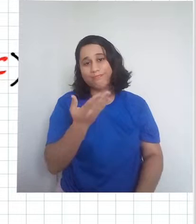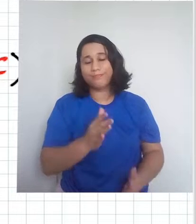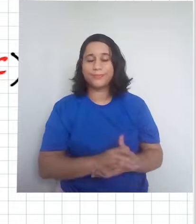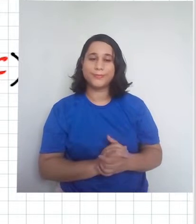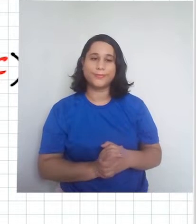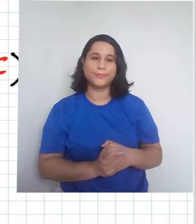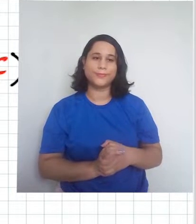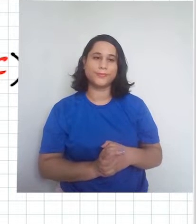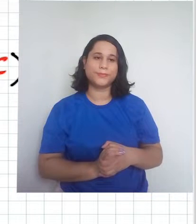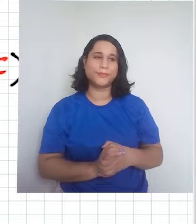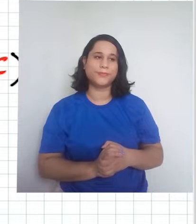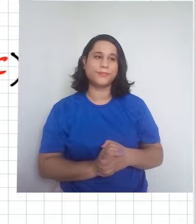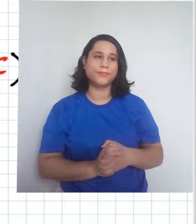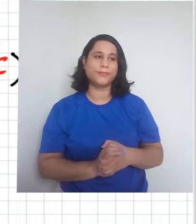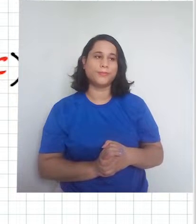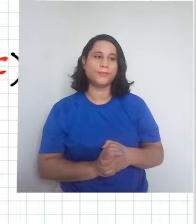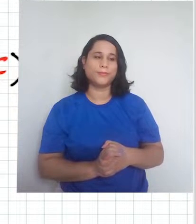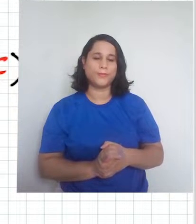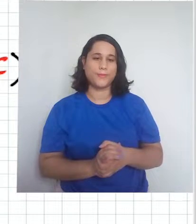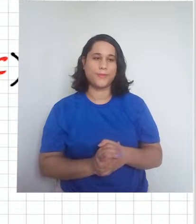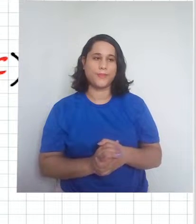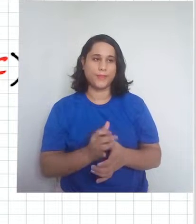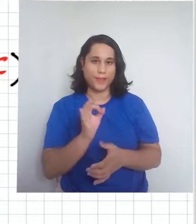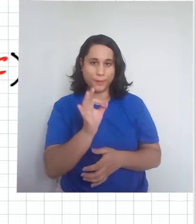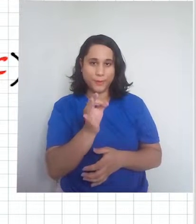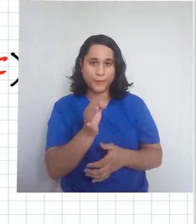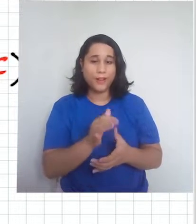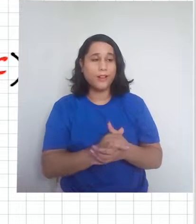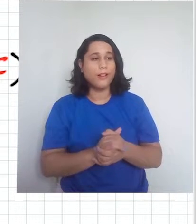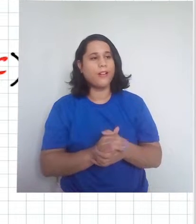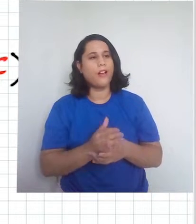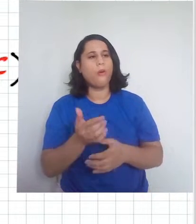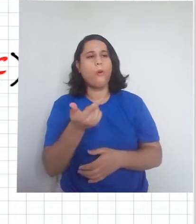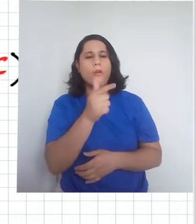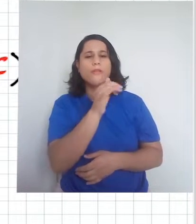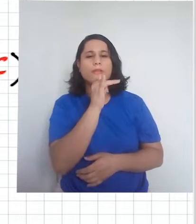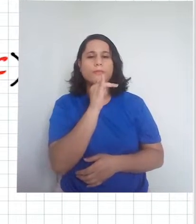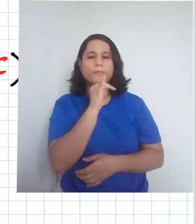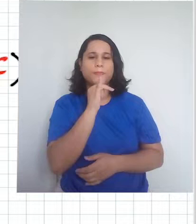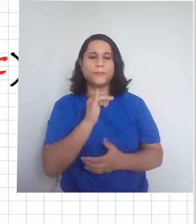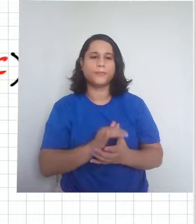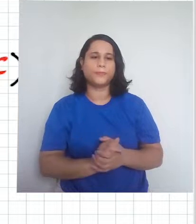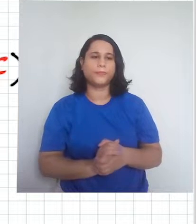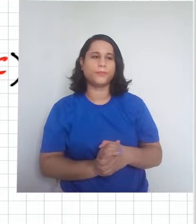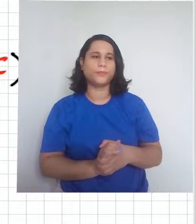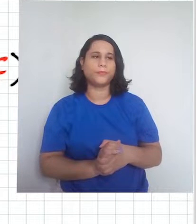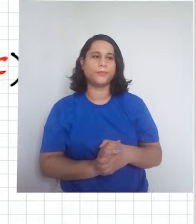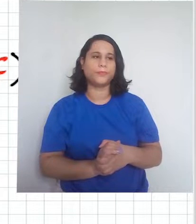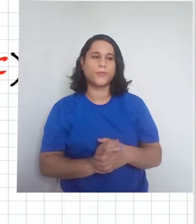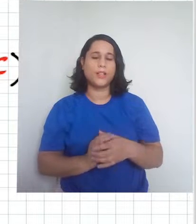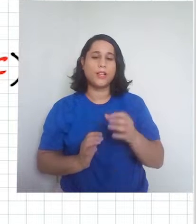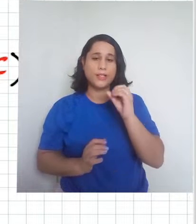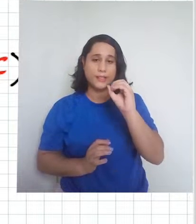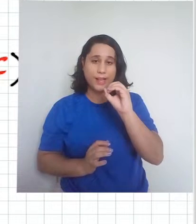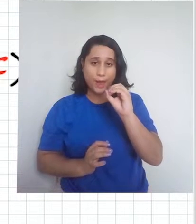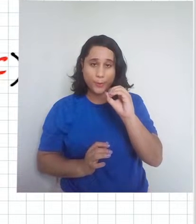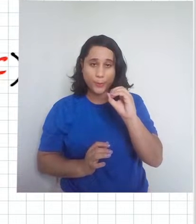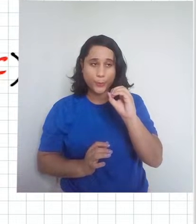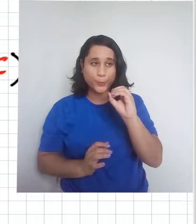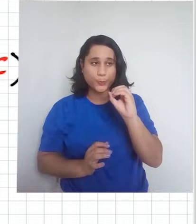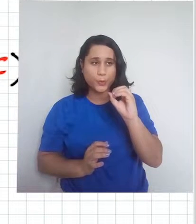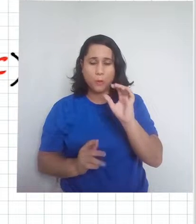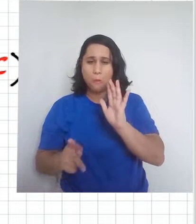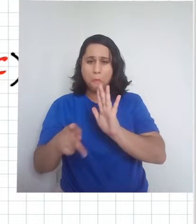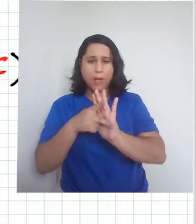quê? Falsa. Tudo bem? Agora, vamos para o próximo exemplo. Ele diz que 0